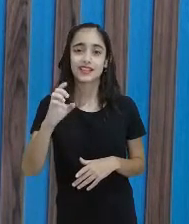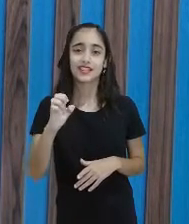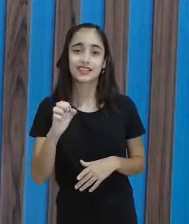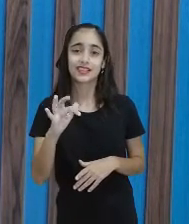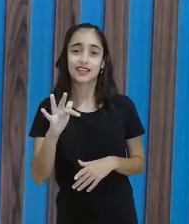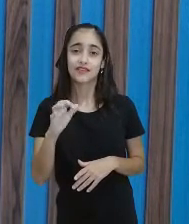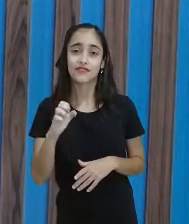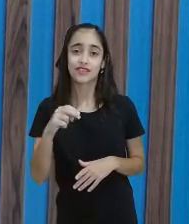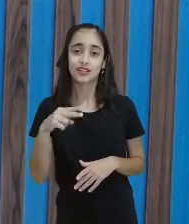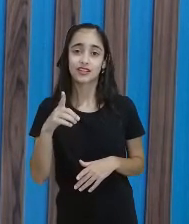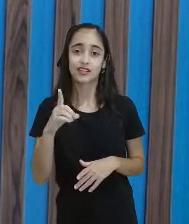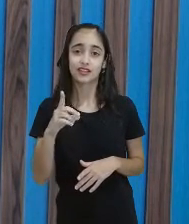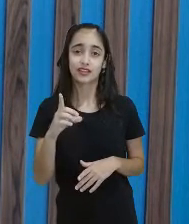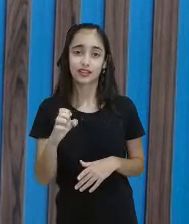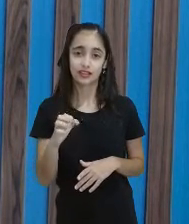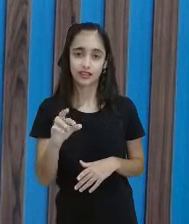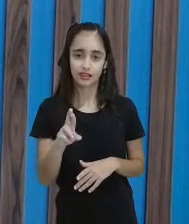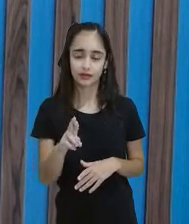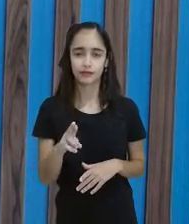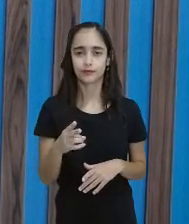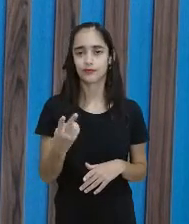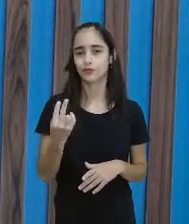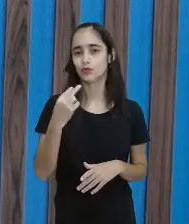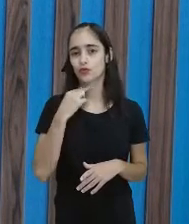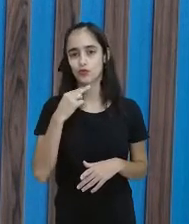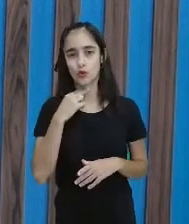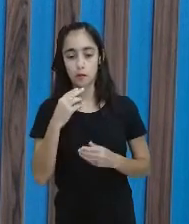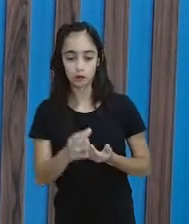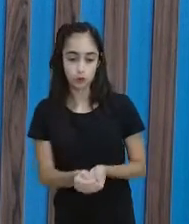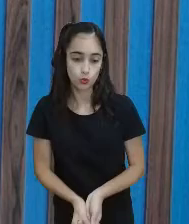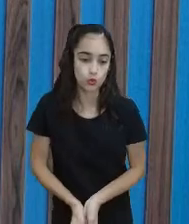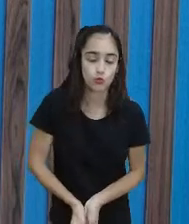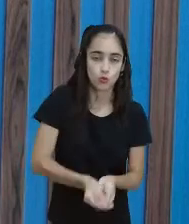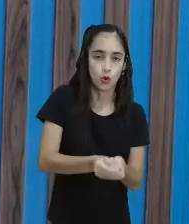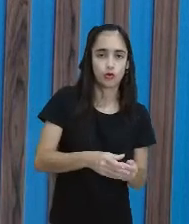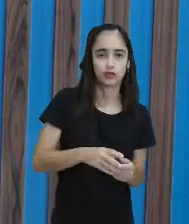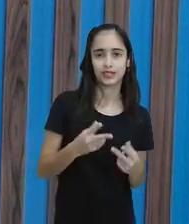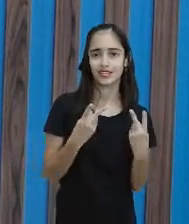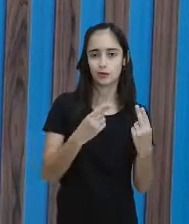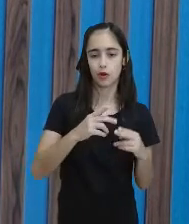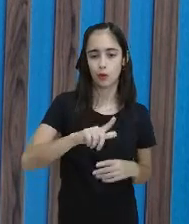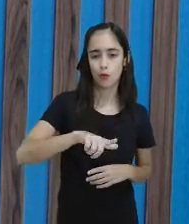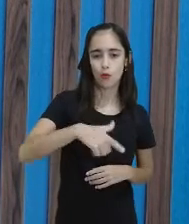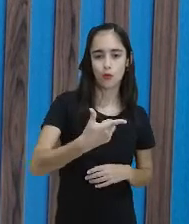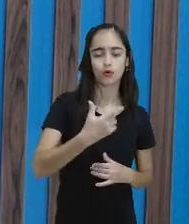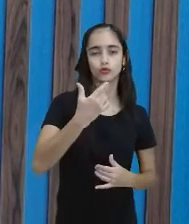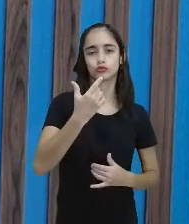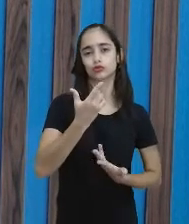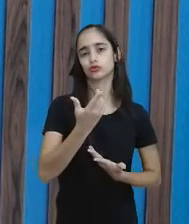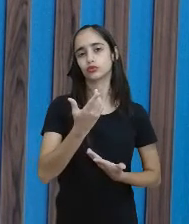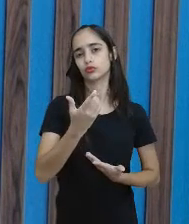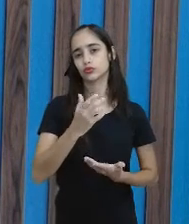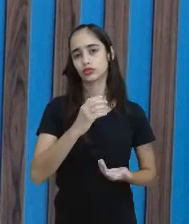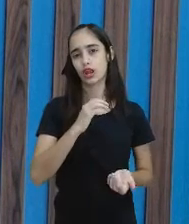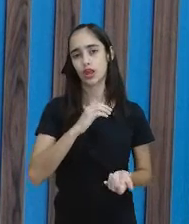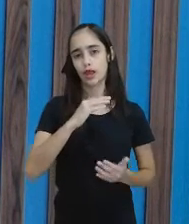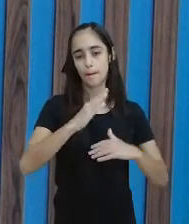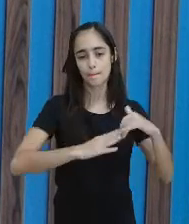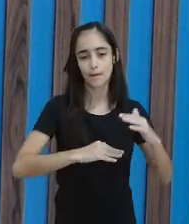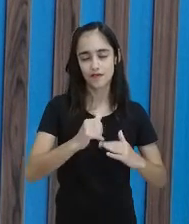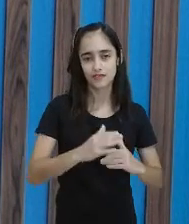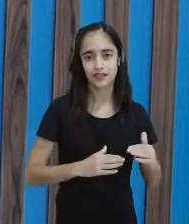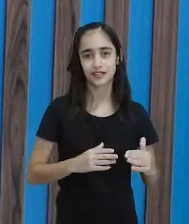não pode saltar para atacar igual os outros jogadores. Então, ele está sempre ali com uma